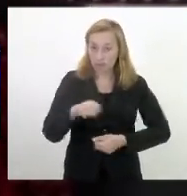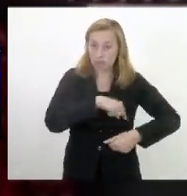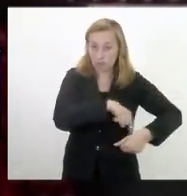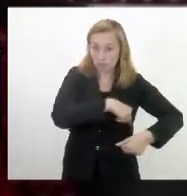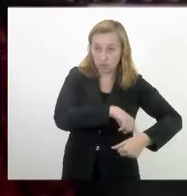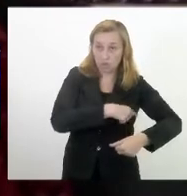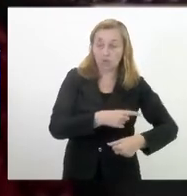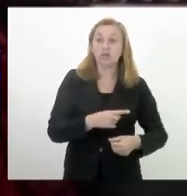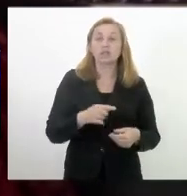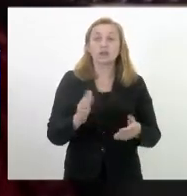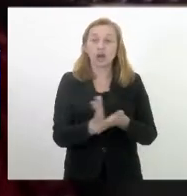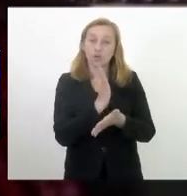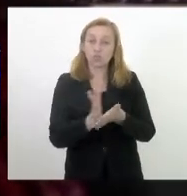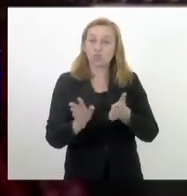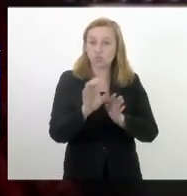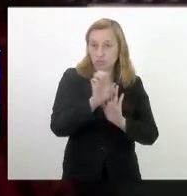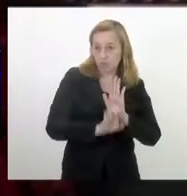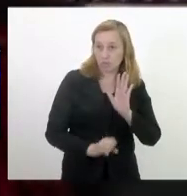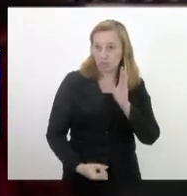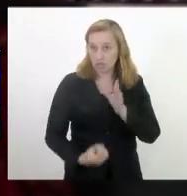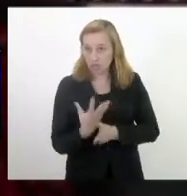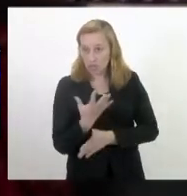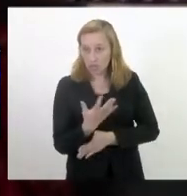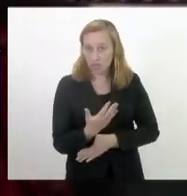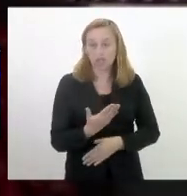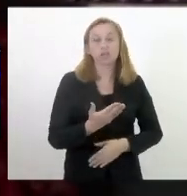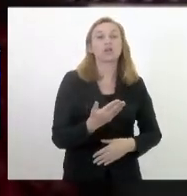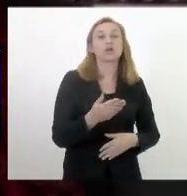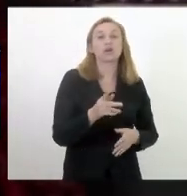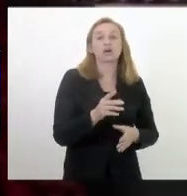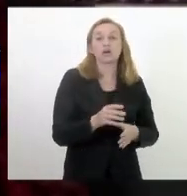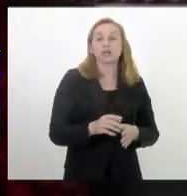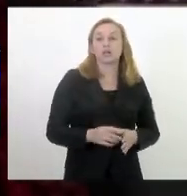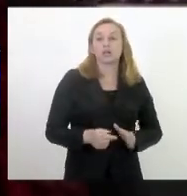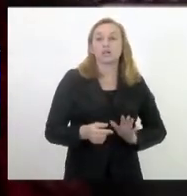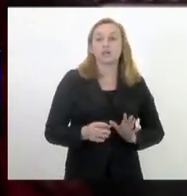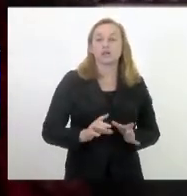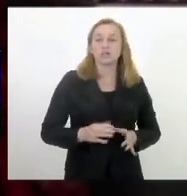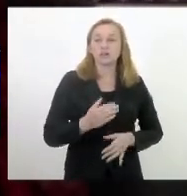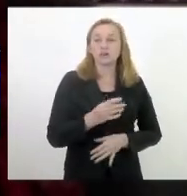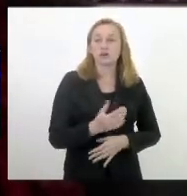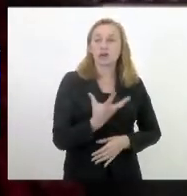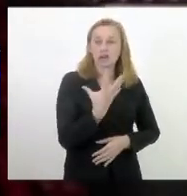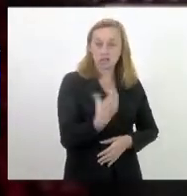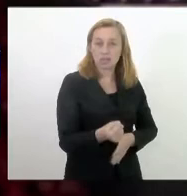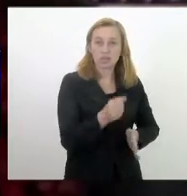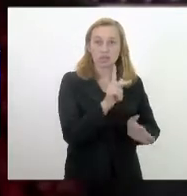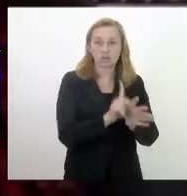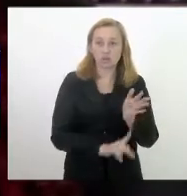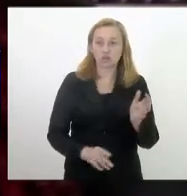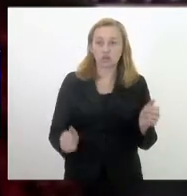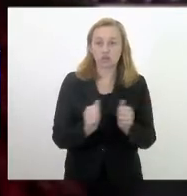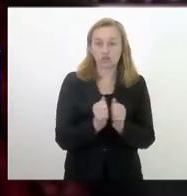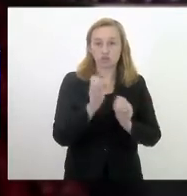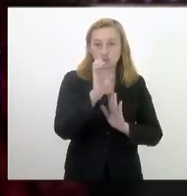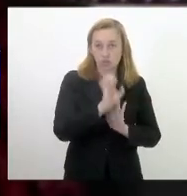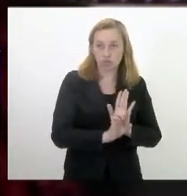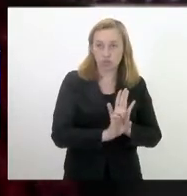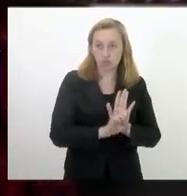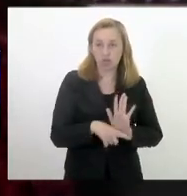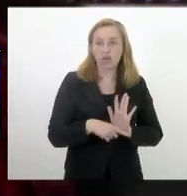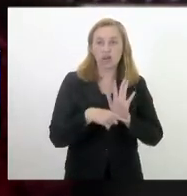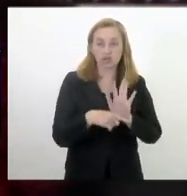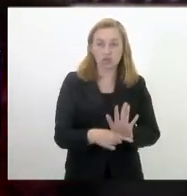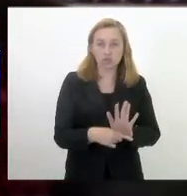propusemos algumas emendas. Isso posto, meu parecer ao projeto, é favorável com emendas que acresçam a